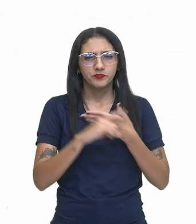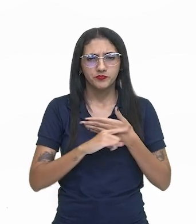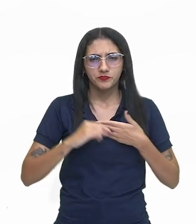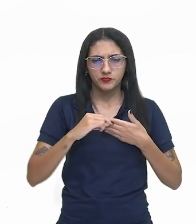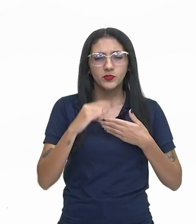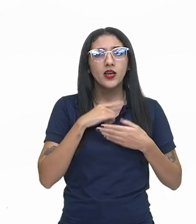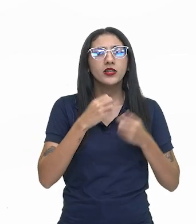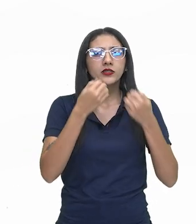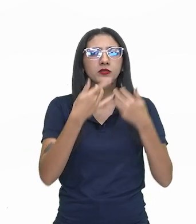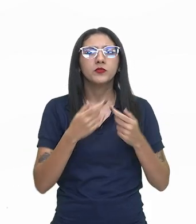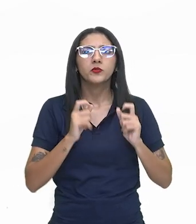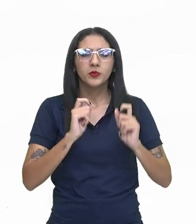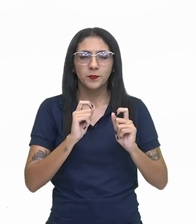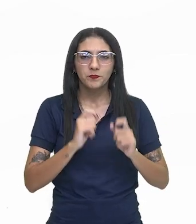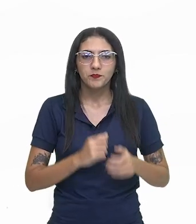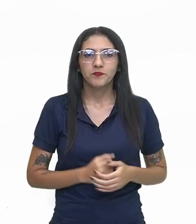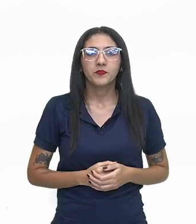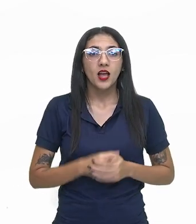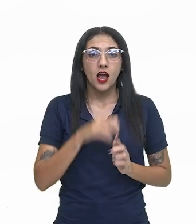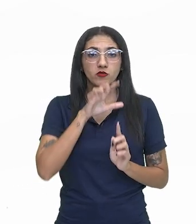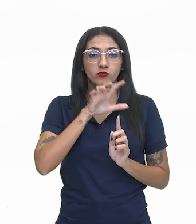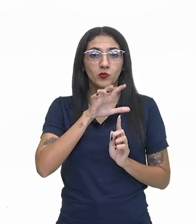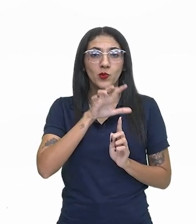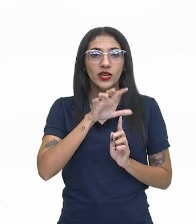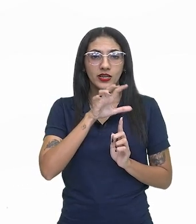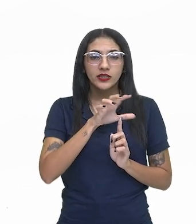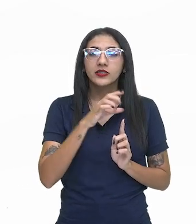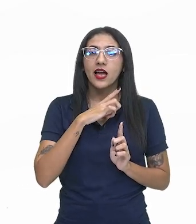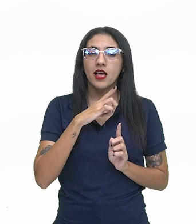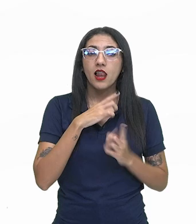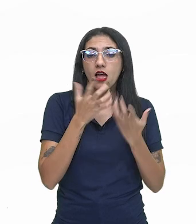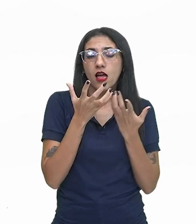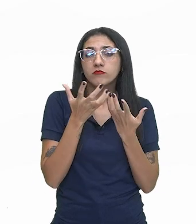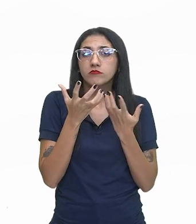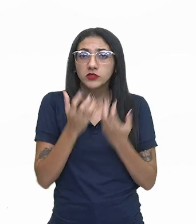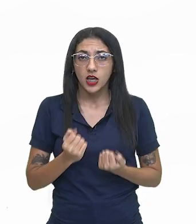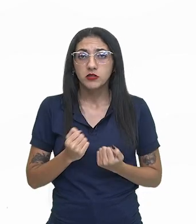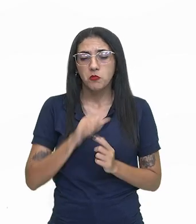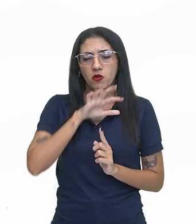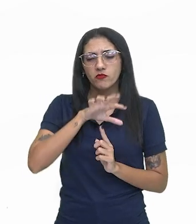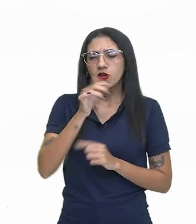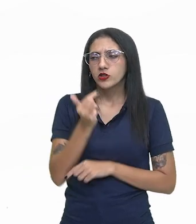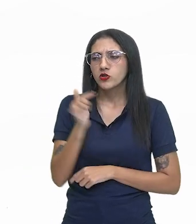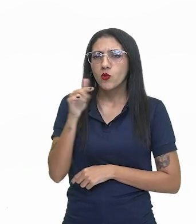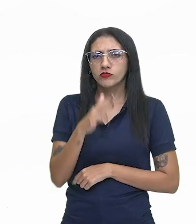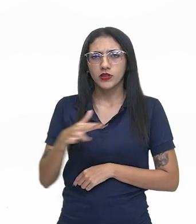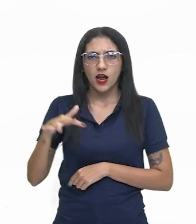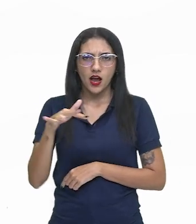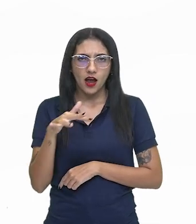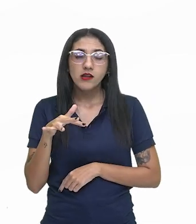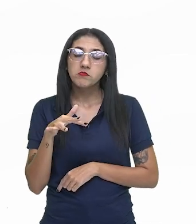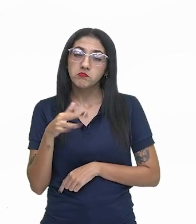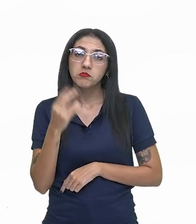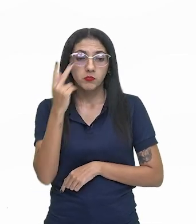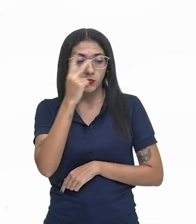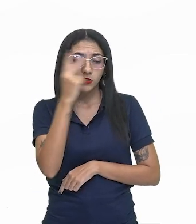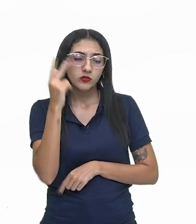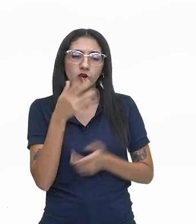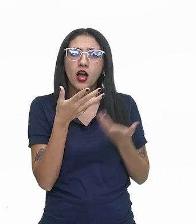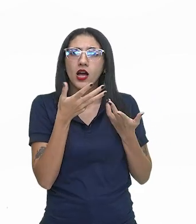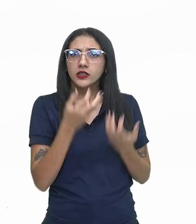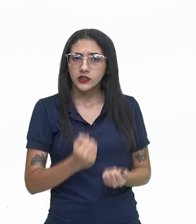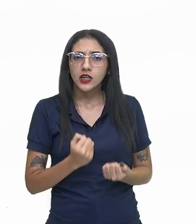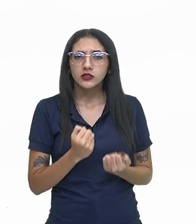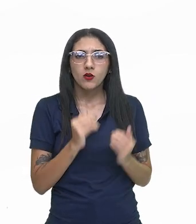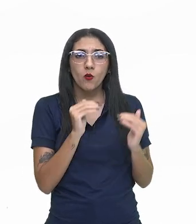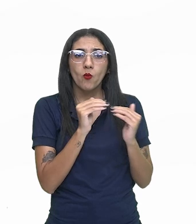legítimas quando a influência exercida é aceita por aqueles que se submetem à vontade do outro.